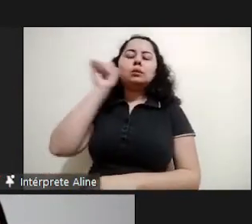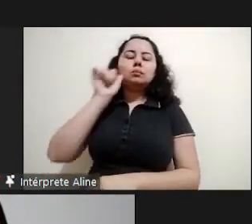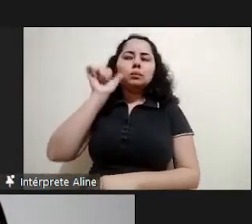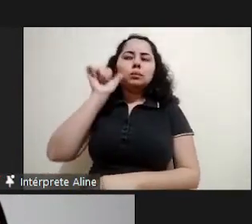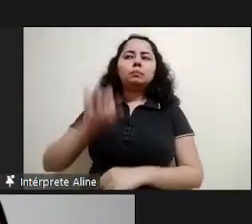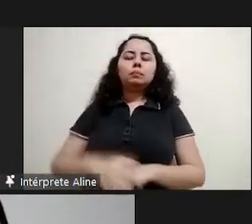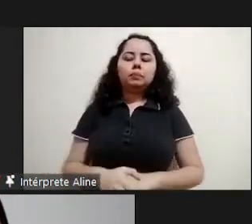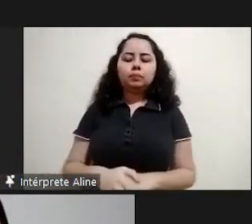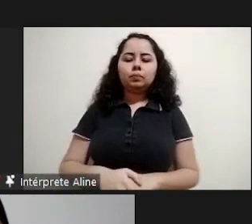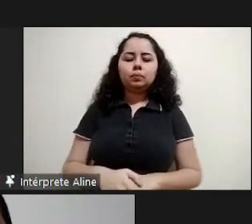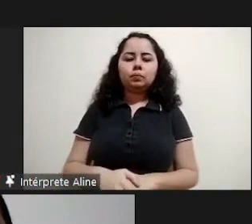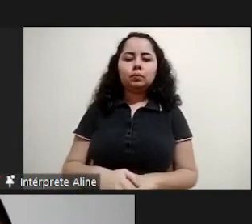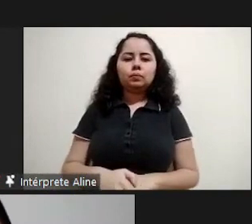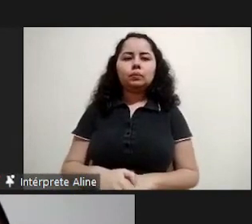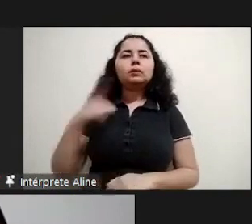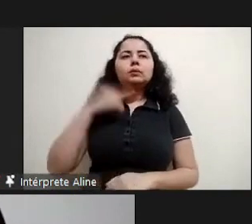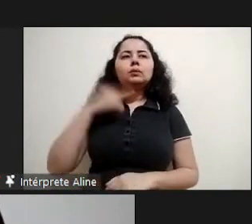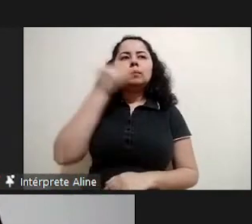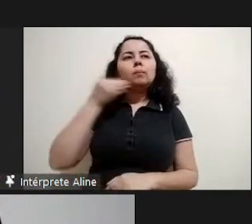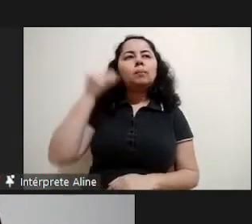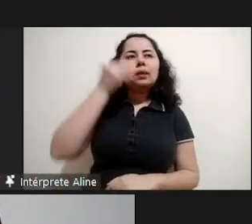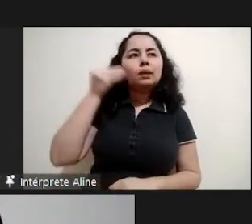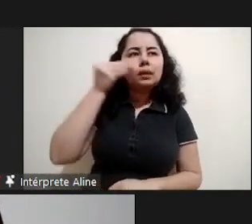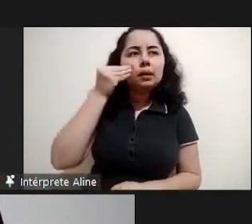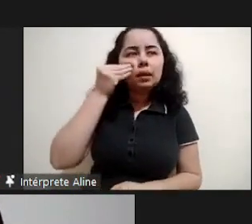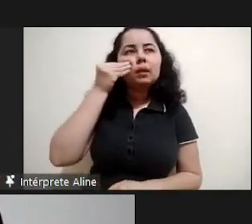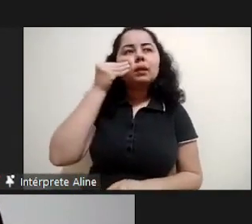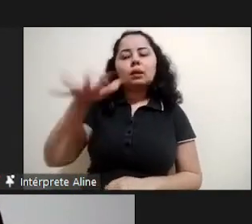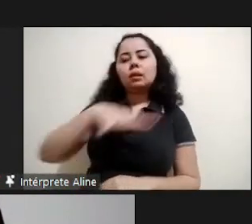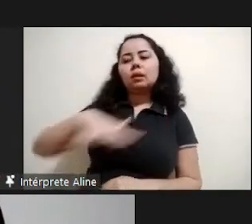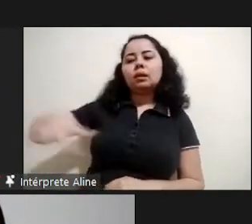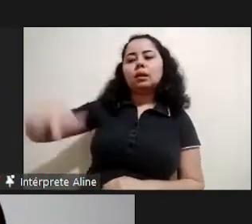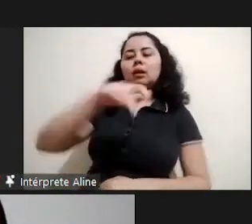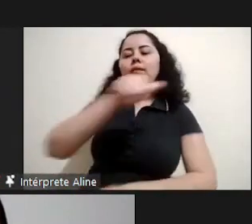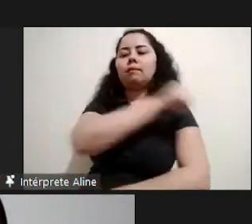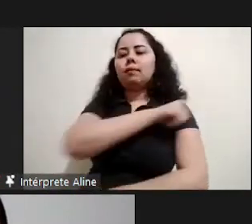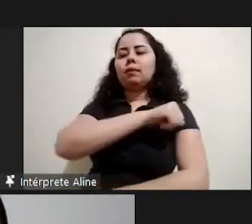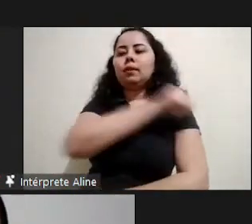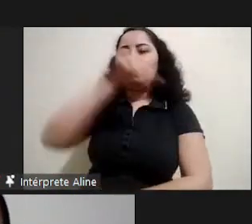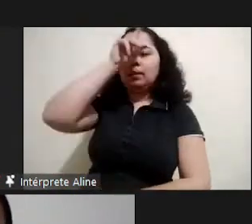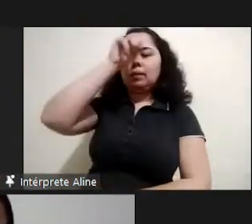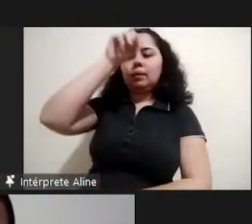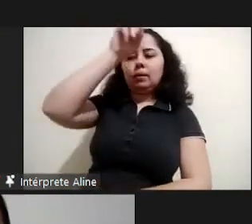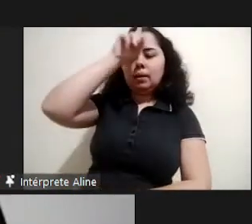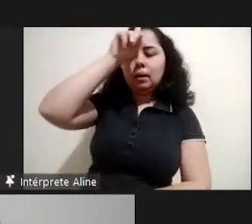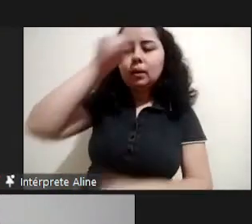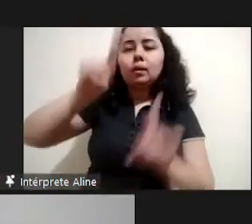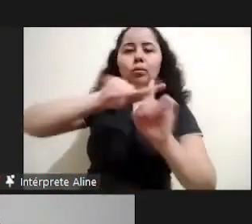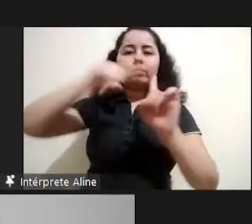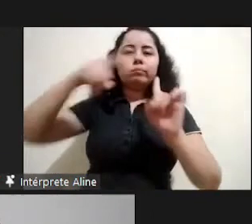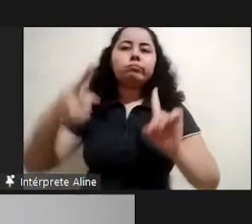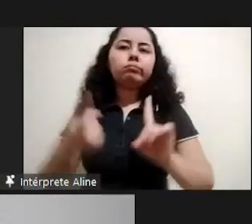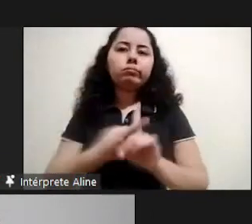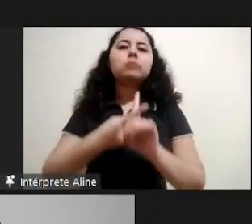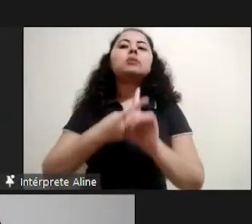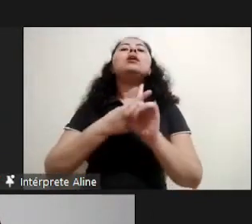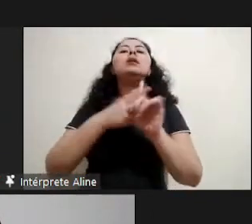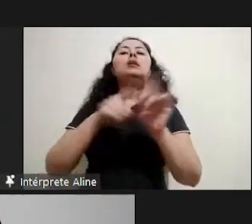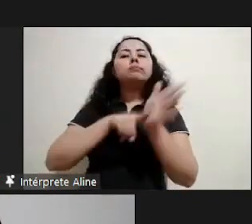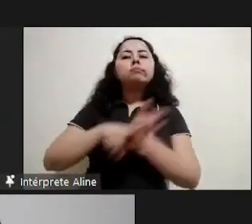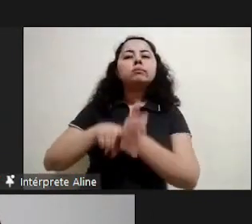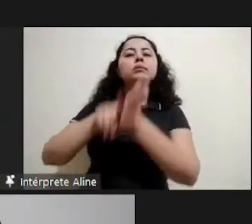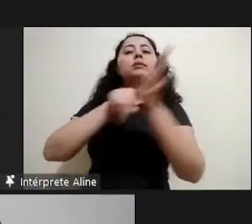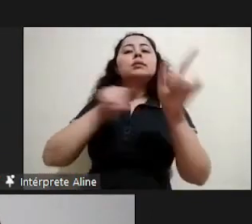Possui experiência na área de enfermagem hospitalar, enfermagem obstétrica e ginecológica, atenção primária à saúde.